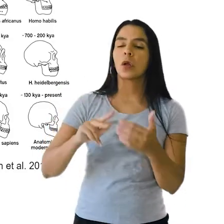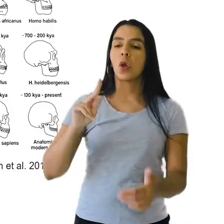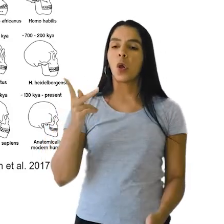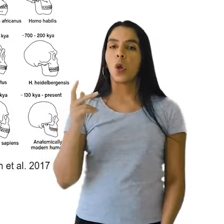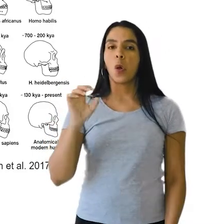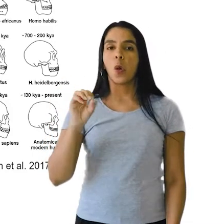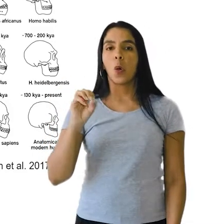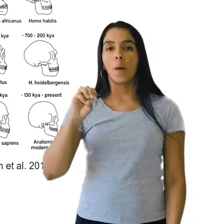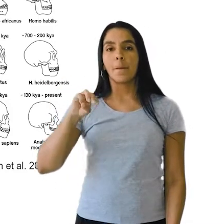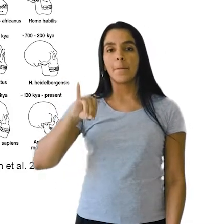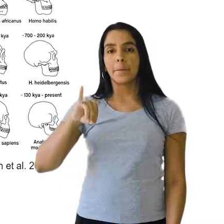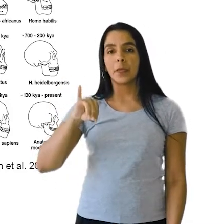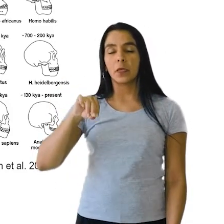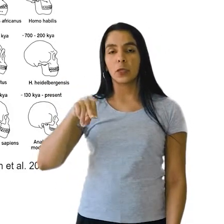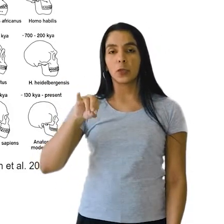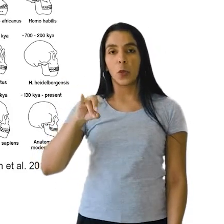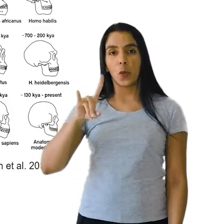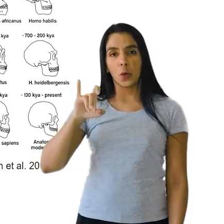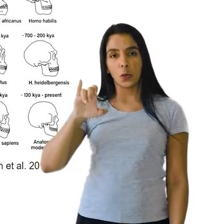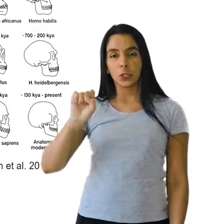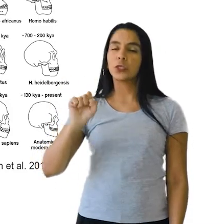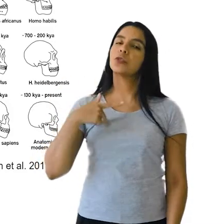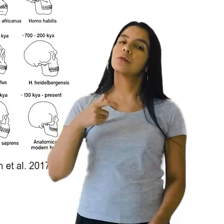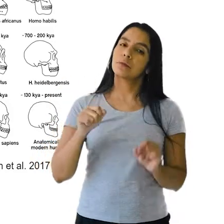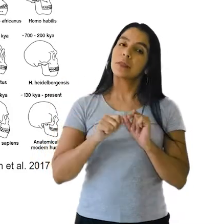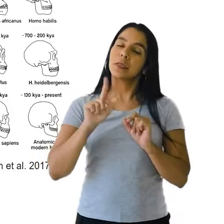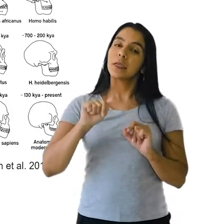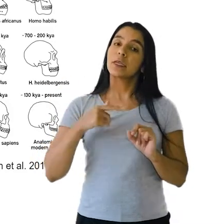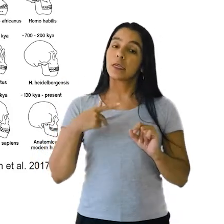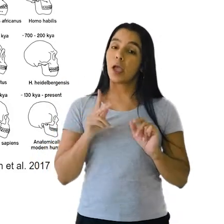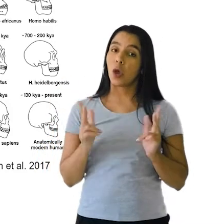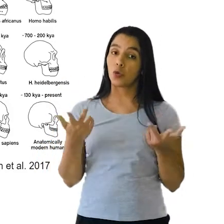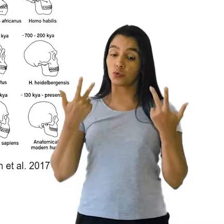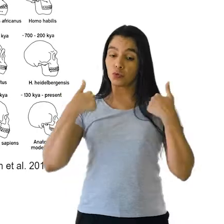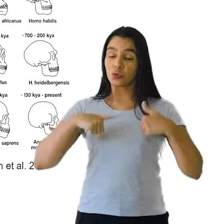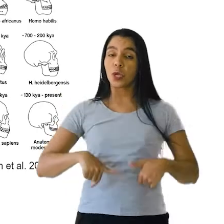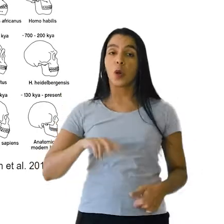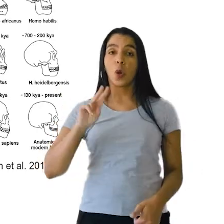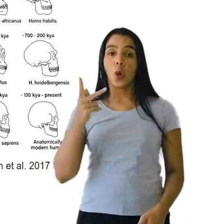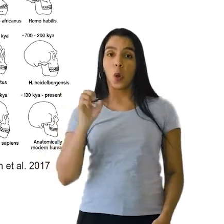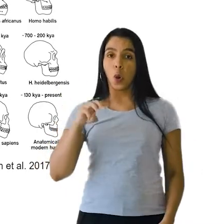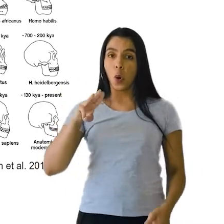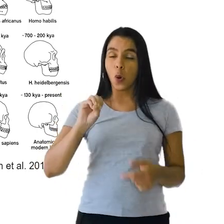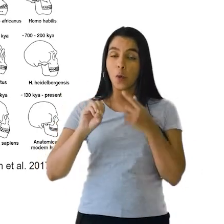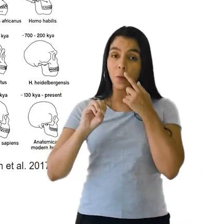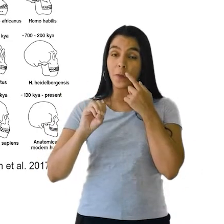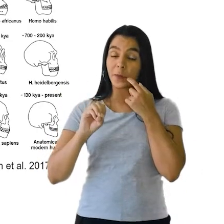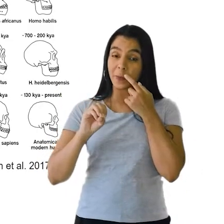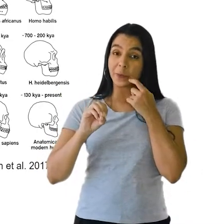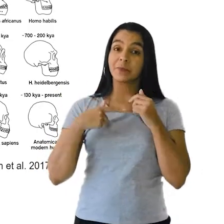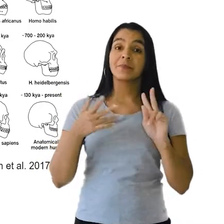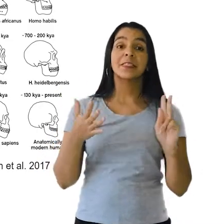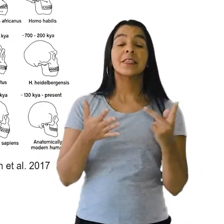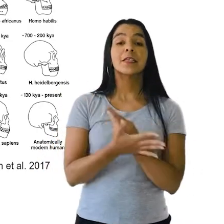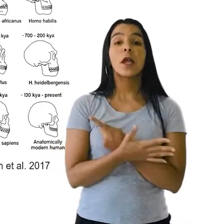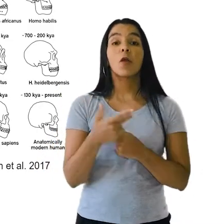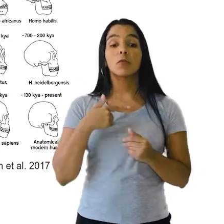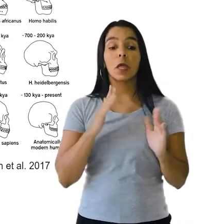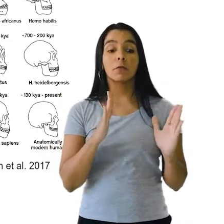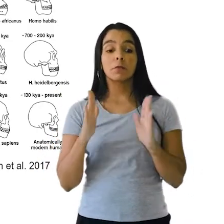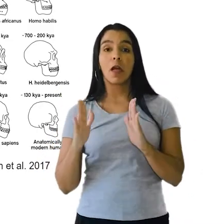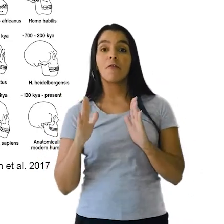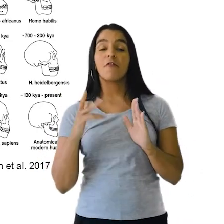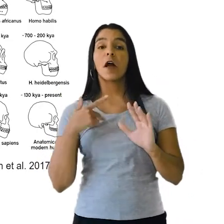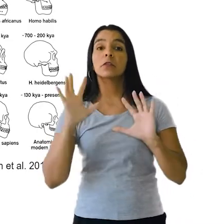mamíferos, ou seja, a evolução dos hominoides, né, que conduz ao gênero Homo, e que